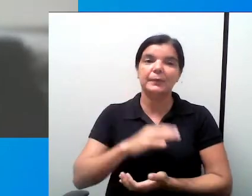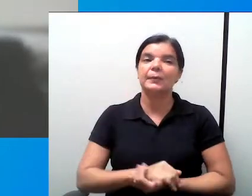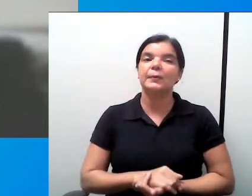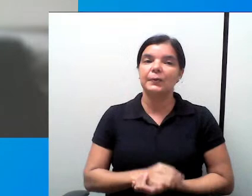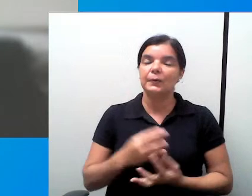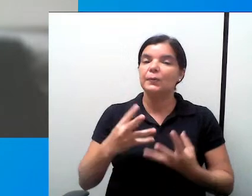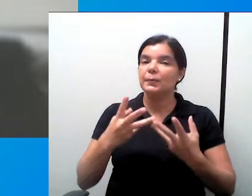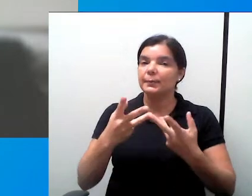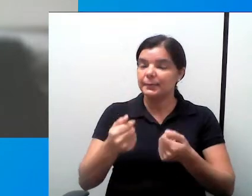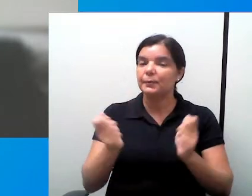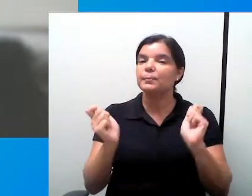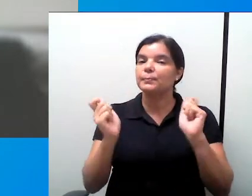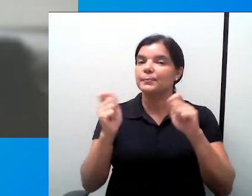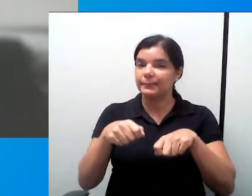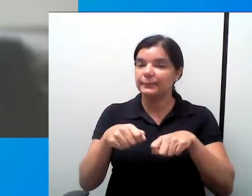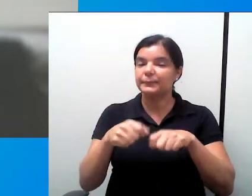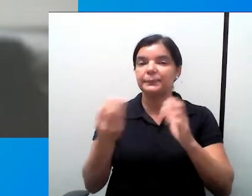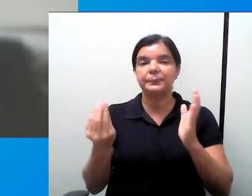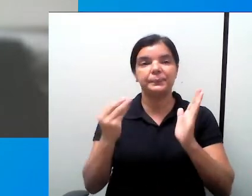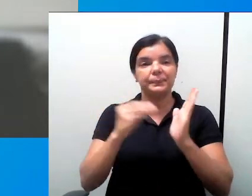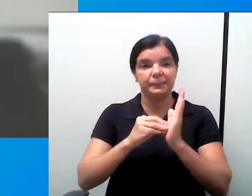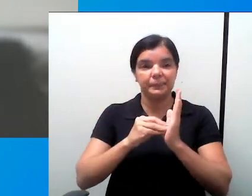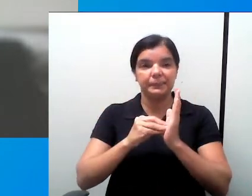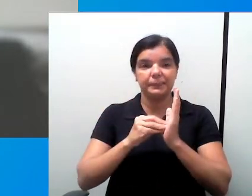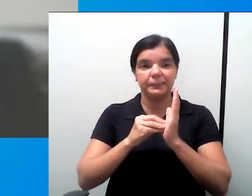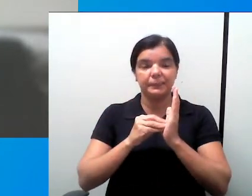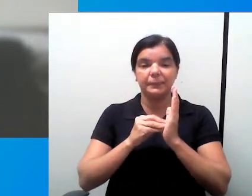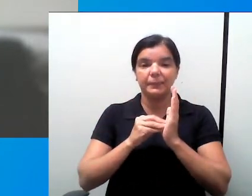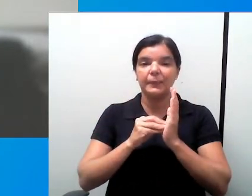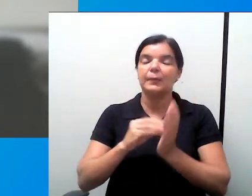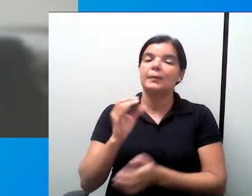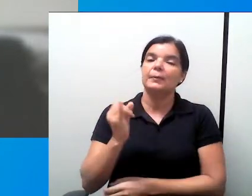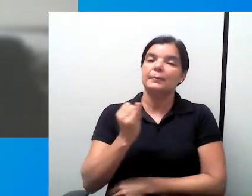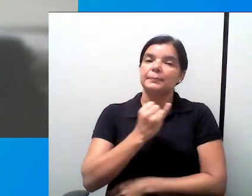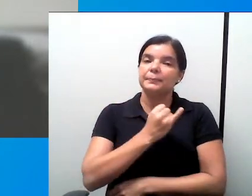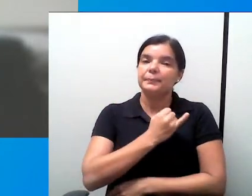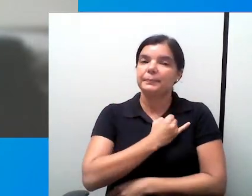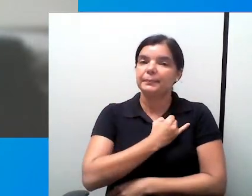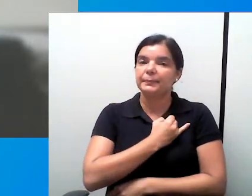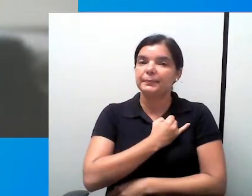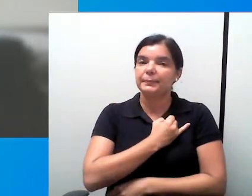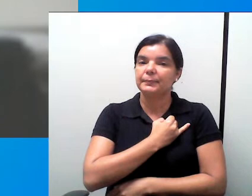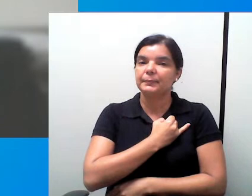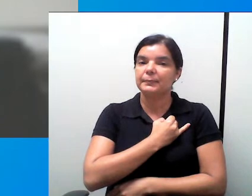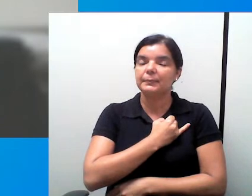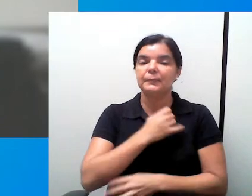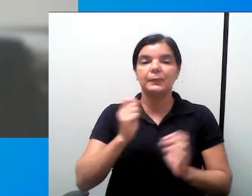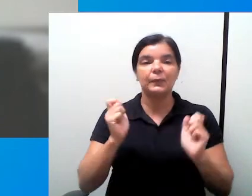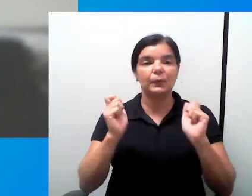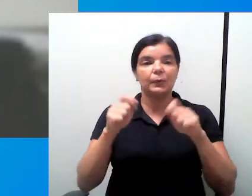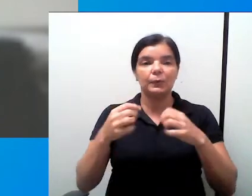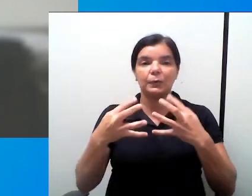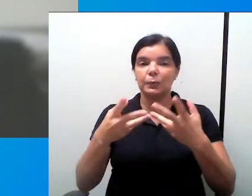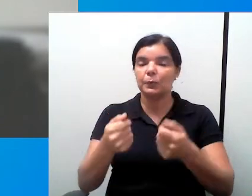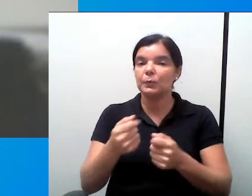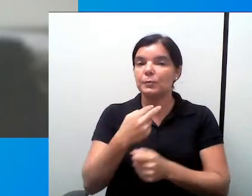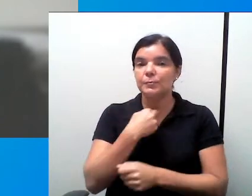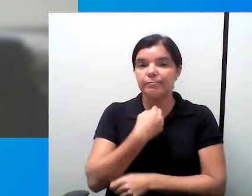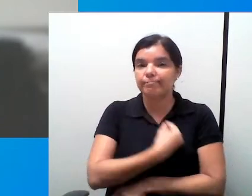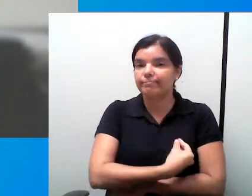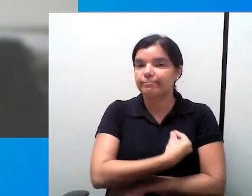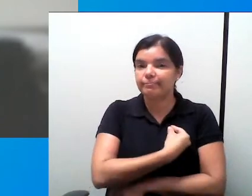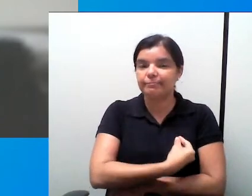ficarão disponíveis, gravadas aqui no site oficial do IFAC. Tá? Para que todos que não puderam participar